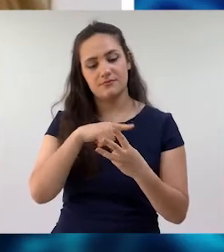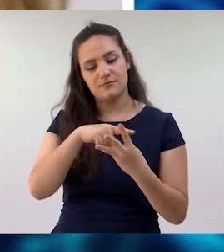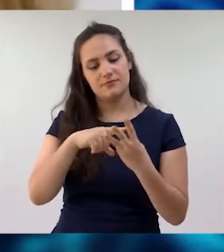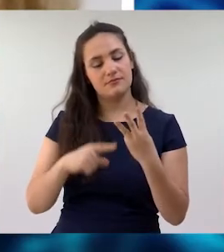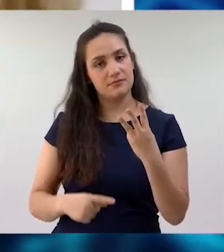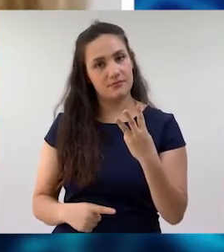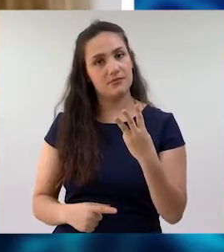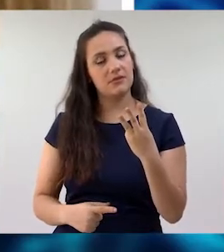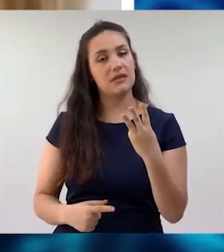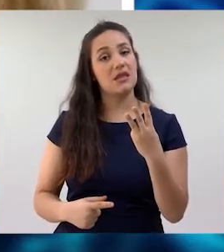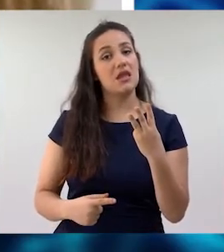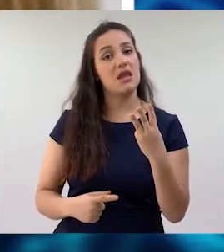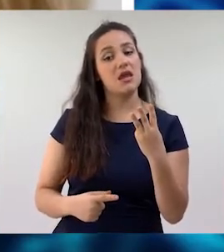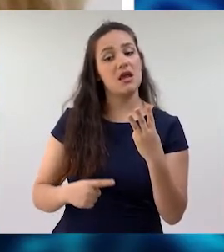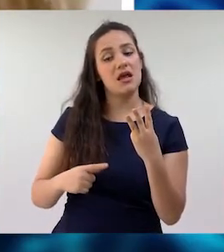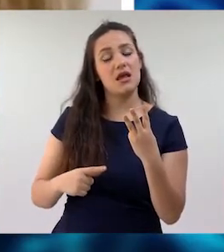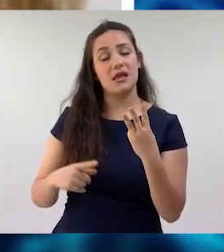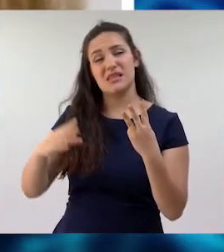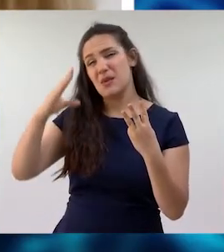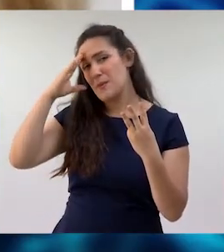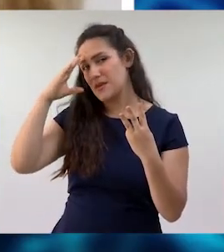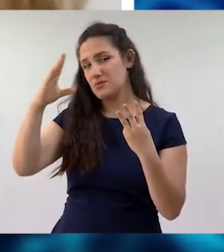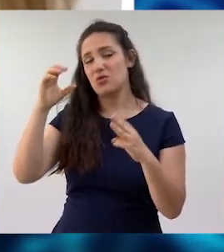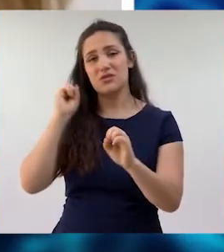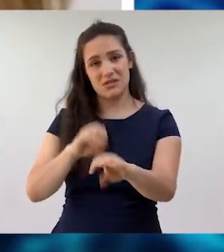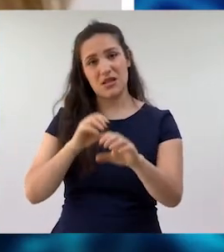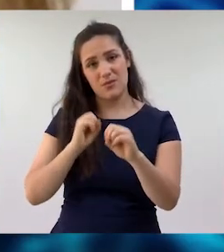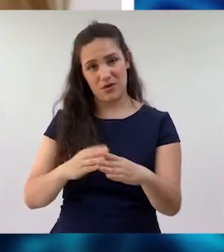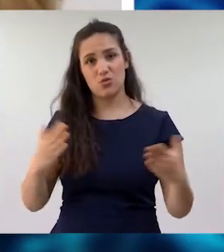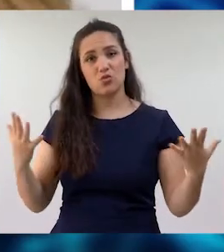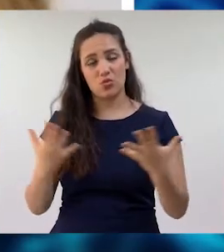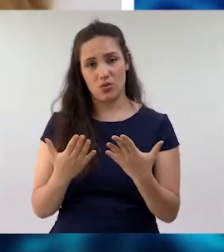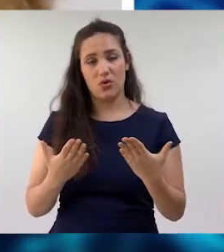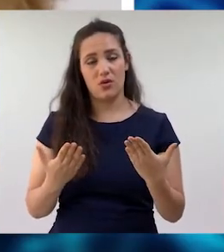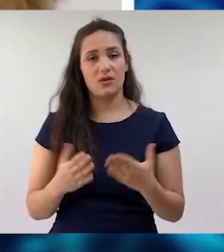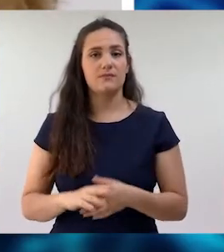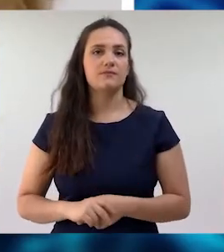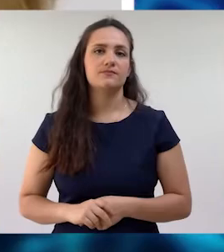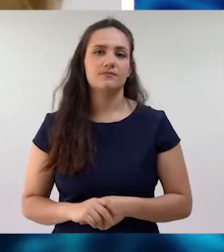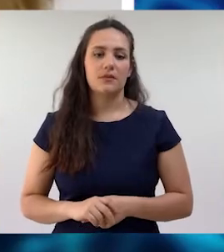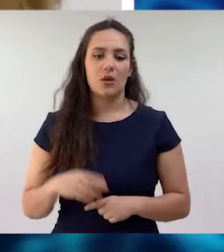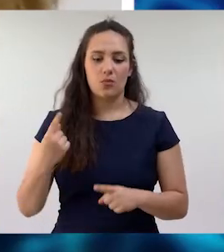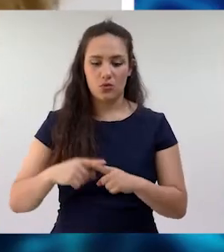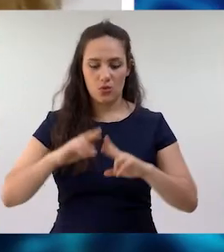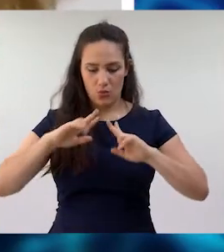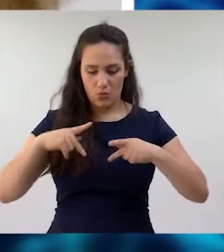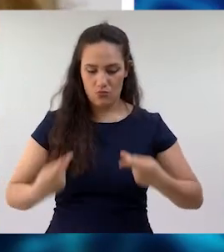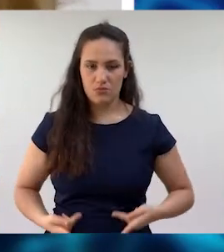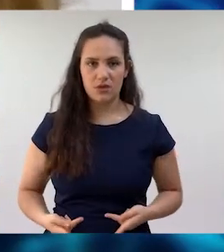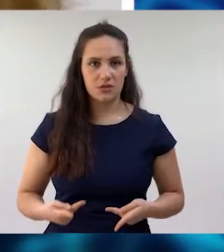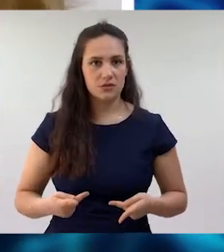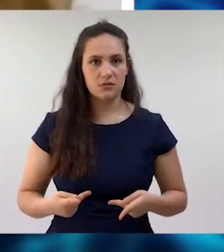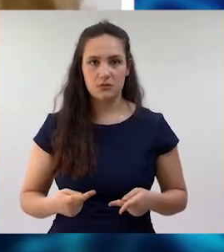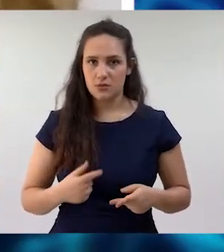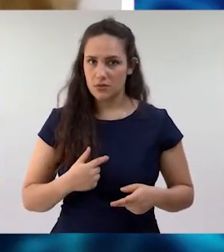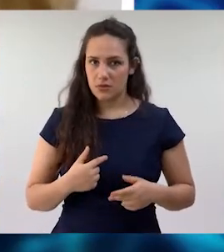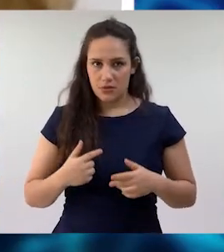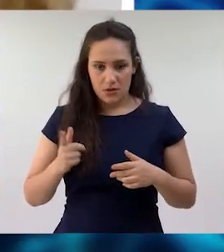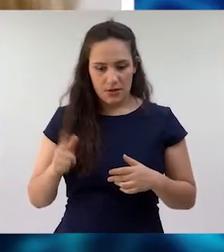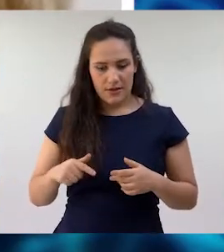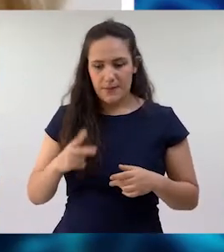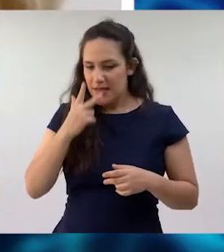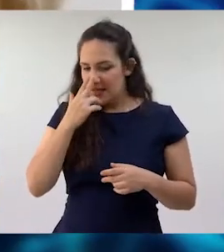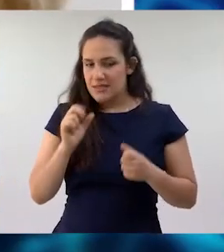que nós temos 3 pilares para boa saúde como um todo. Porque o corpo humano é uma máquina, se o intestino